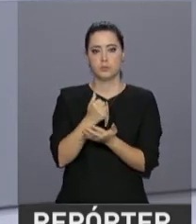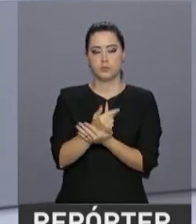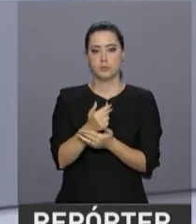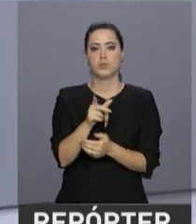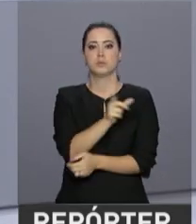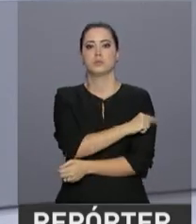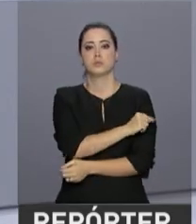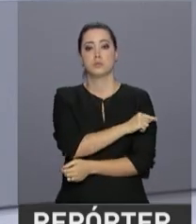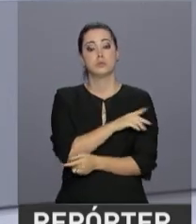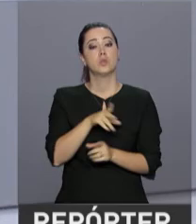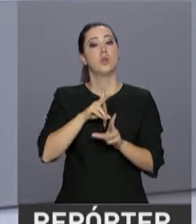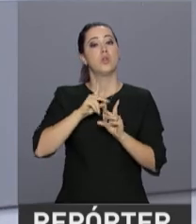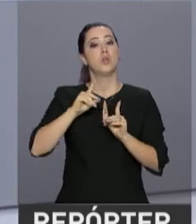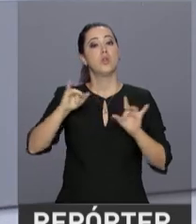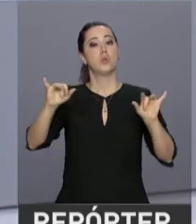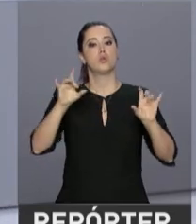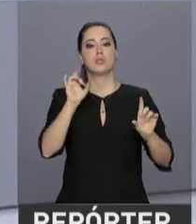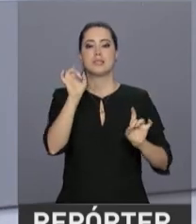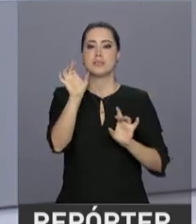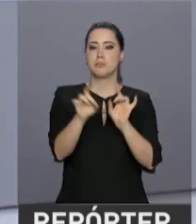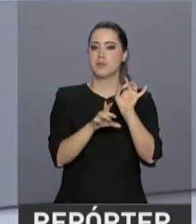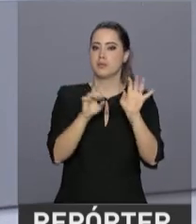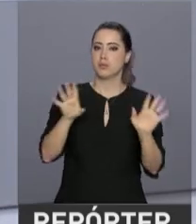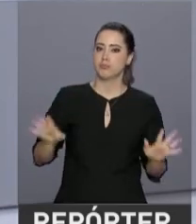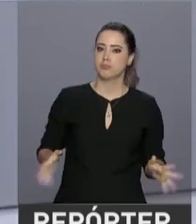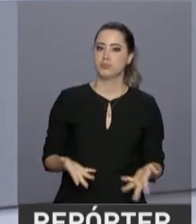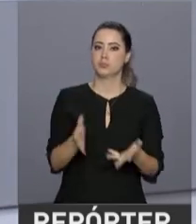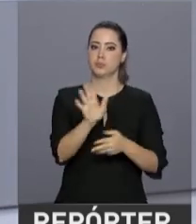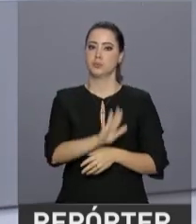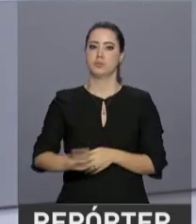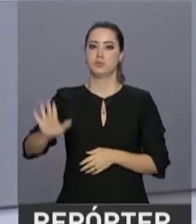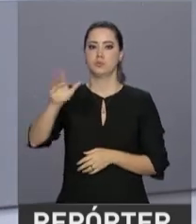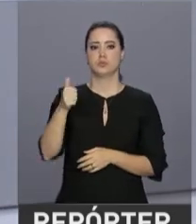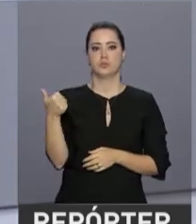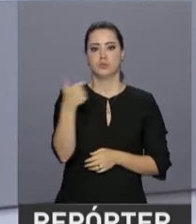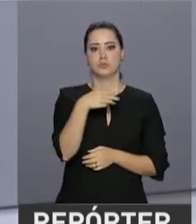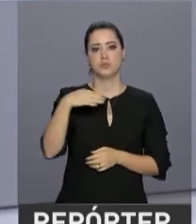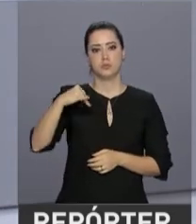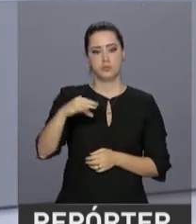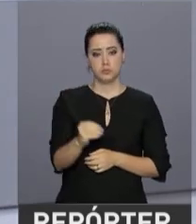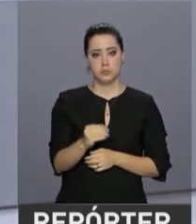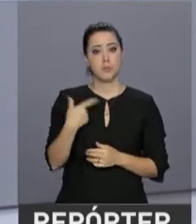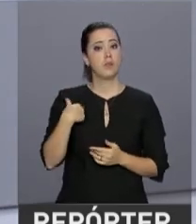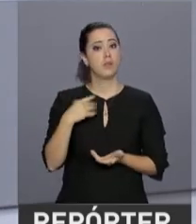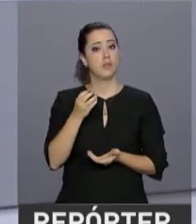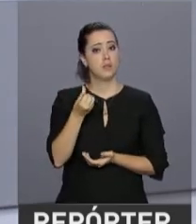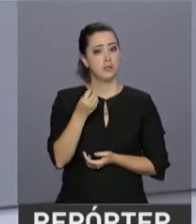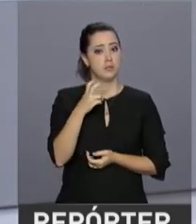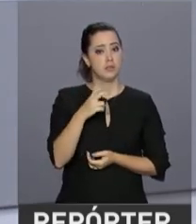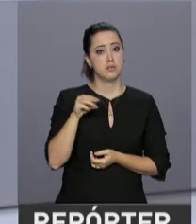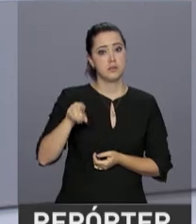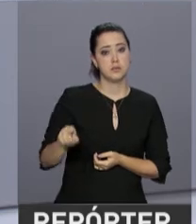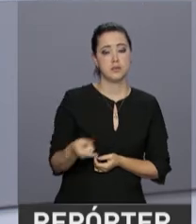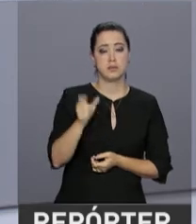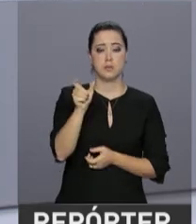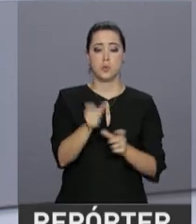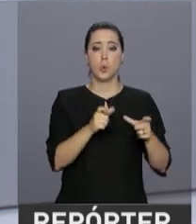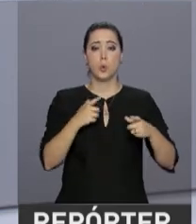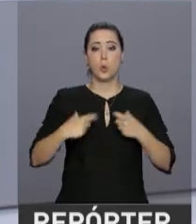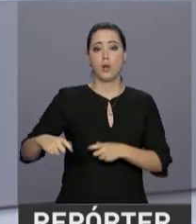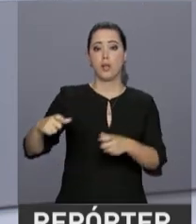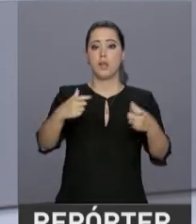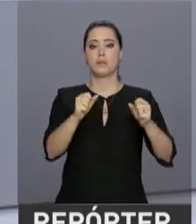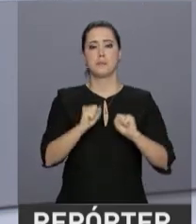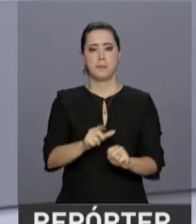compra das doses e o dia d de mobilização nacional está marcado para 12 de maio serão 65 mil postos de vacinação